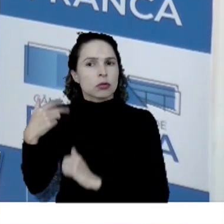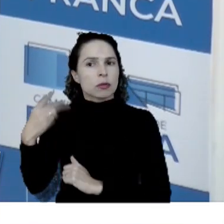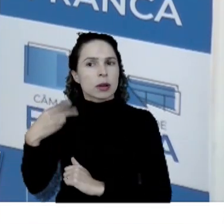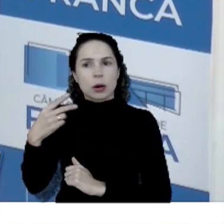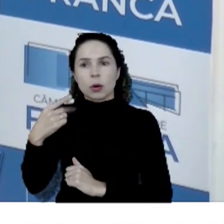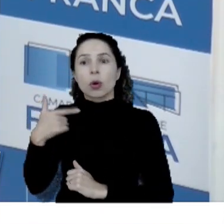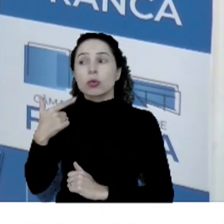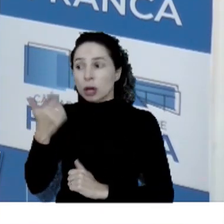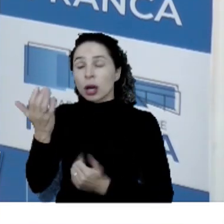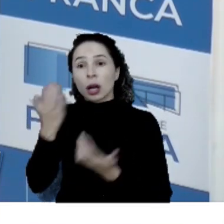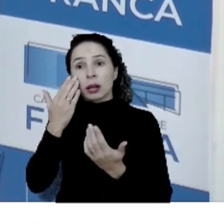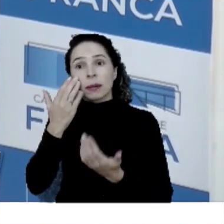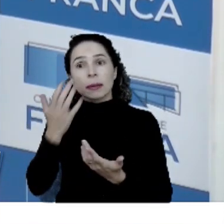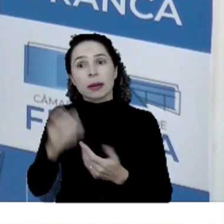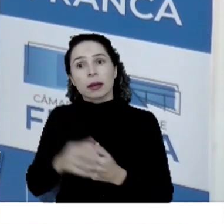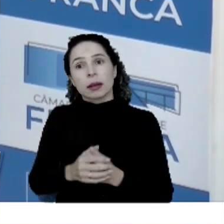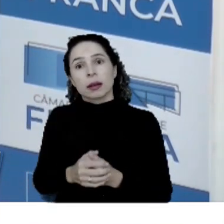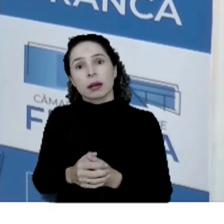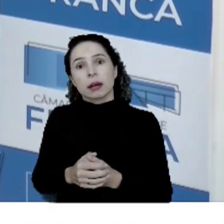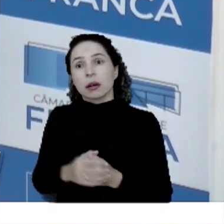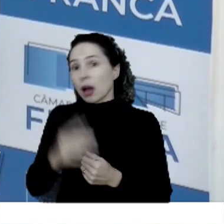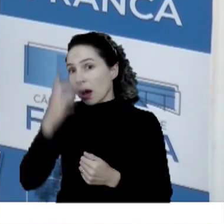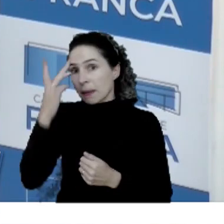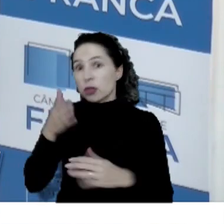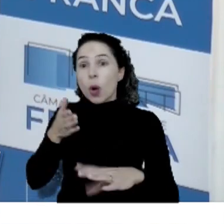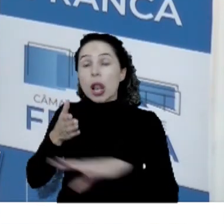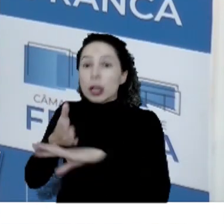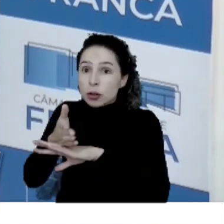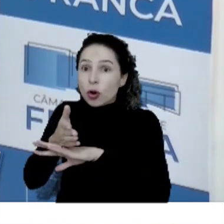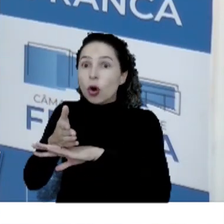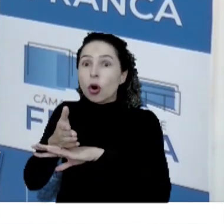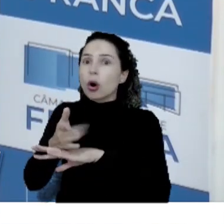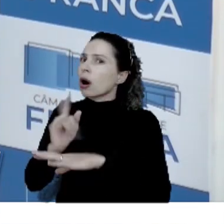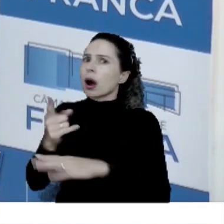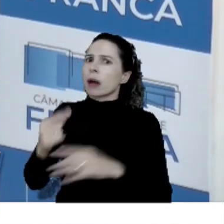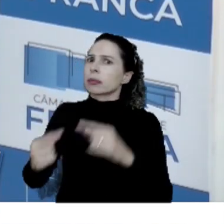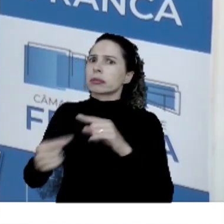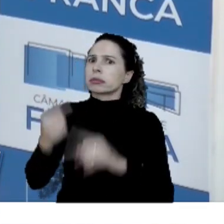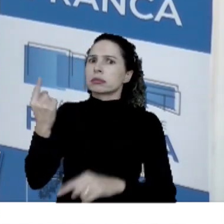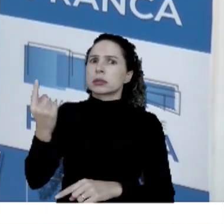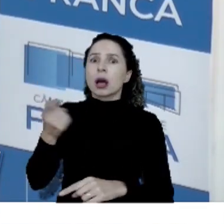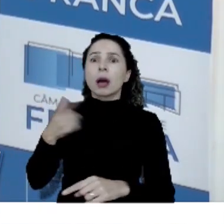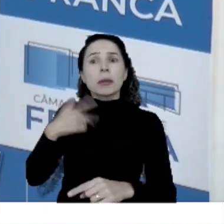saber se a pessoa entrou, porque lá não funcionou. O cara entra com uma